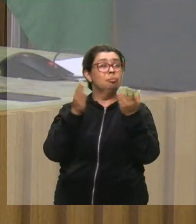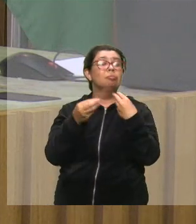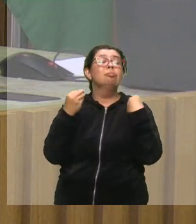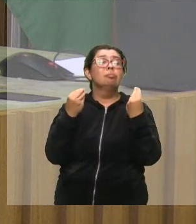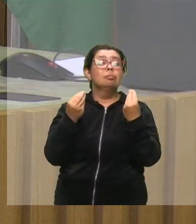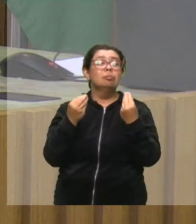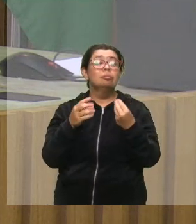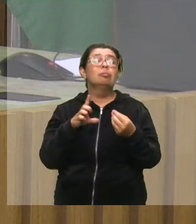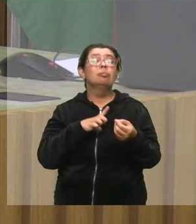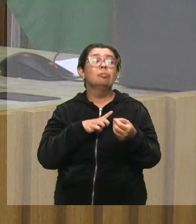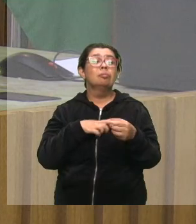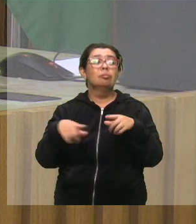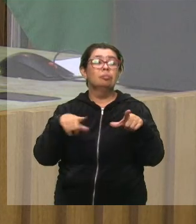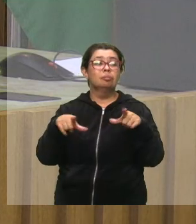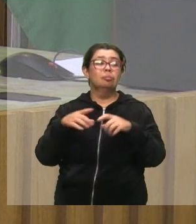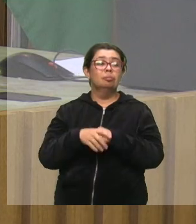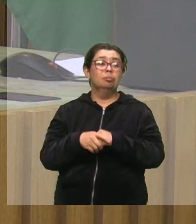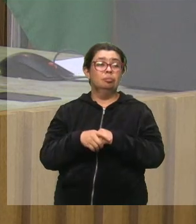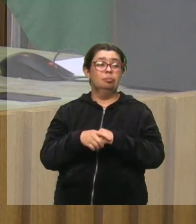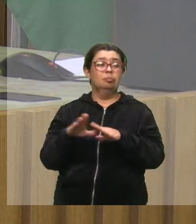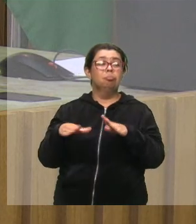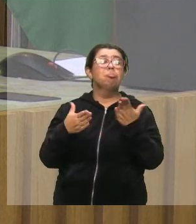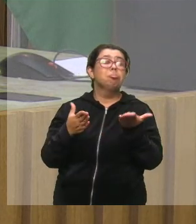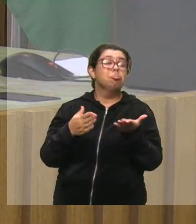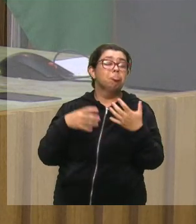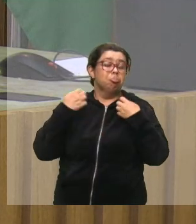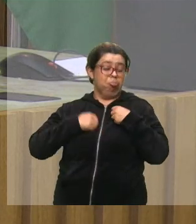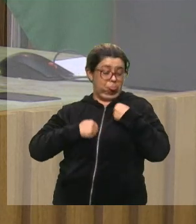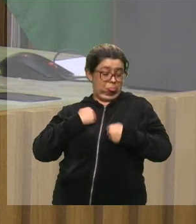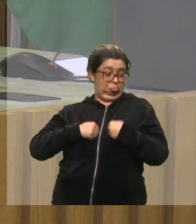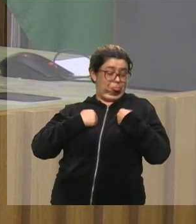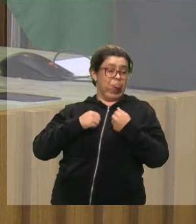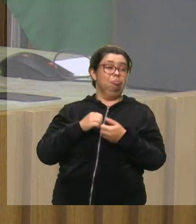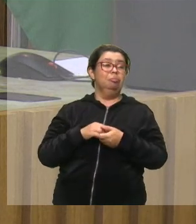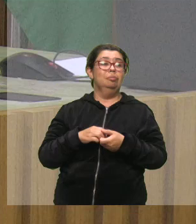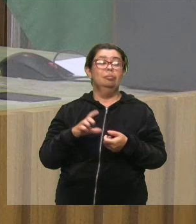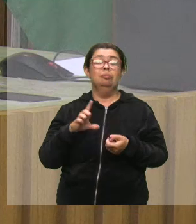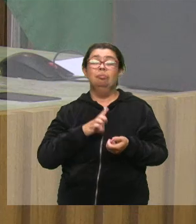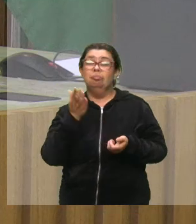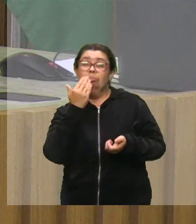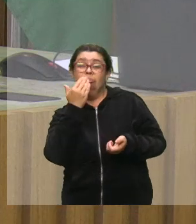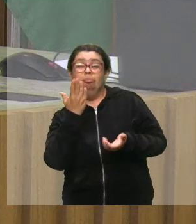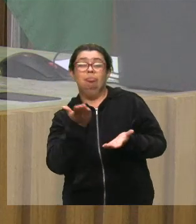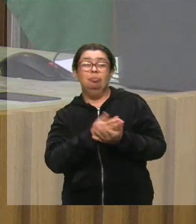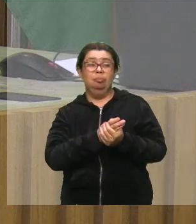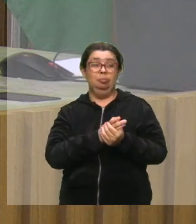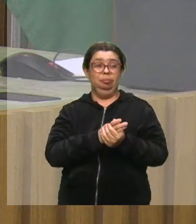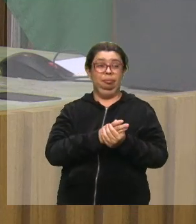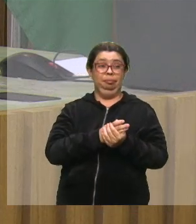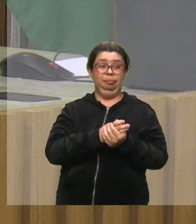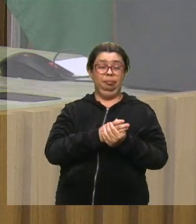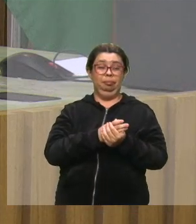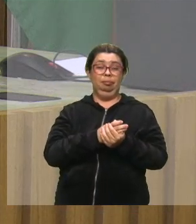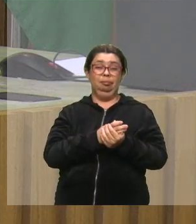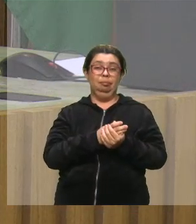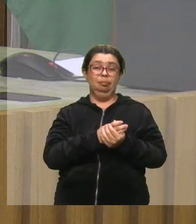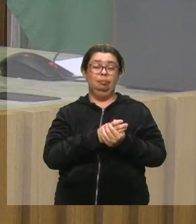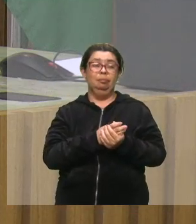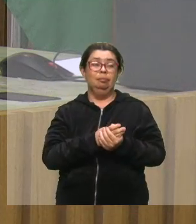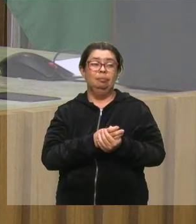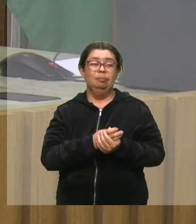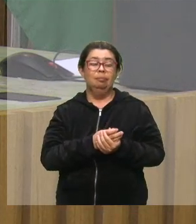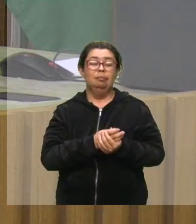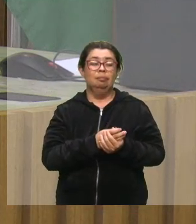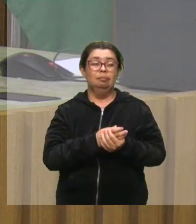serviço? Onde você vai tomar banho? Onde você vai levar uma marmita? fazer uma comida ali para você ali. Então,